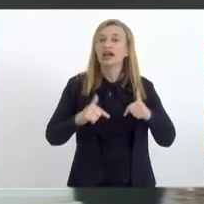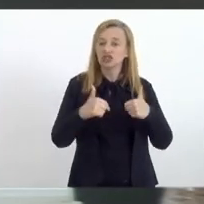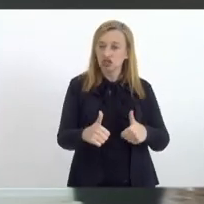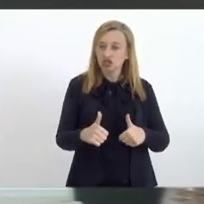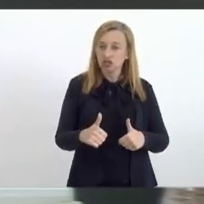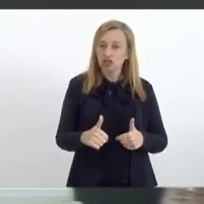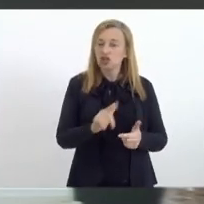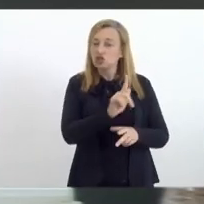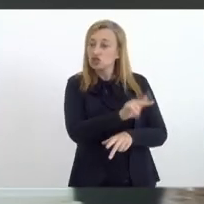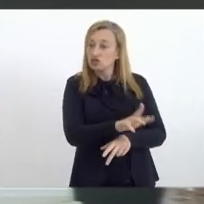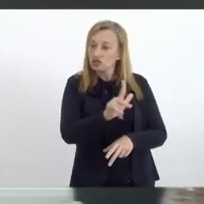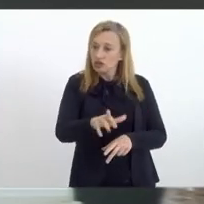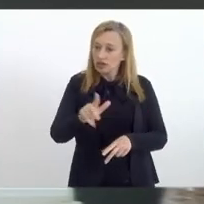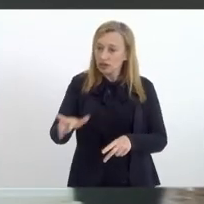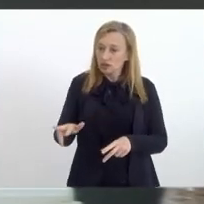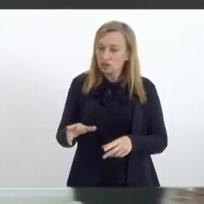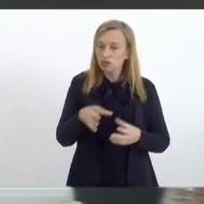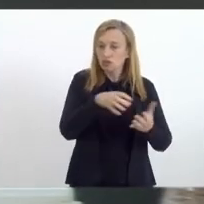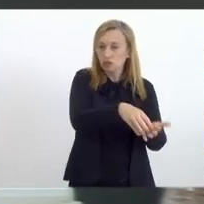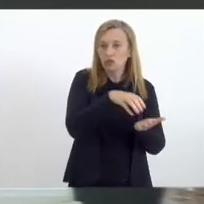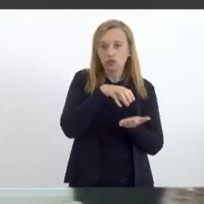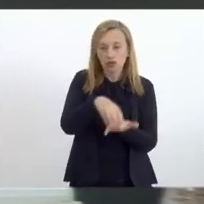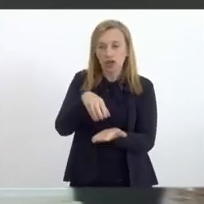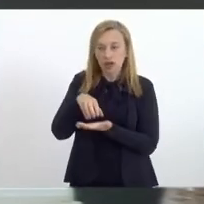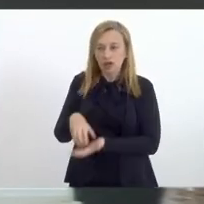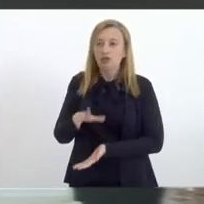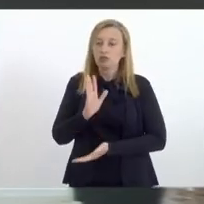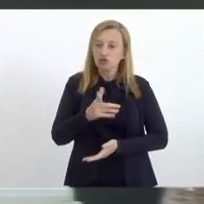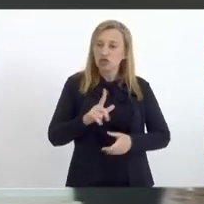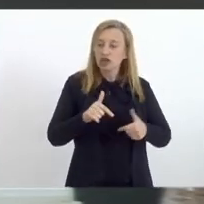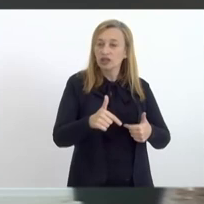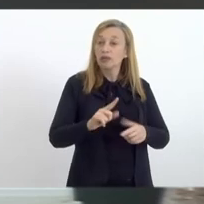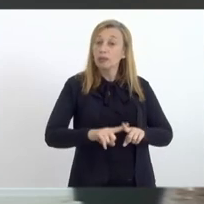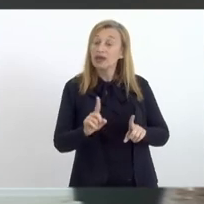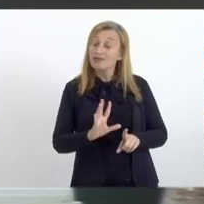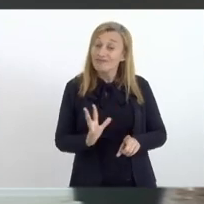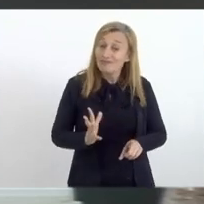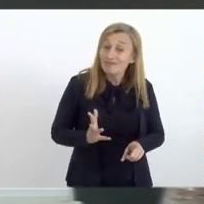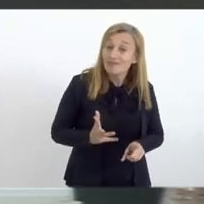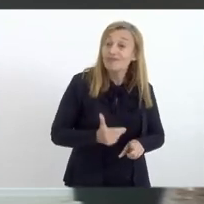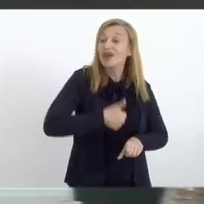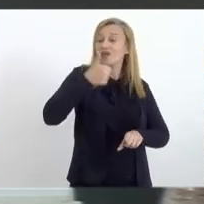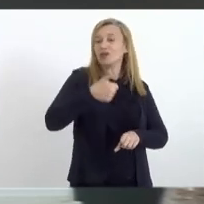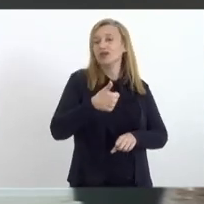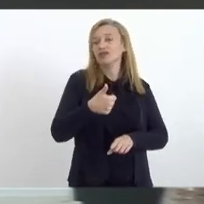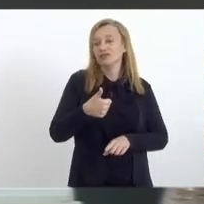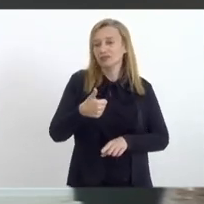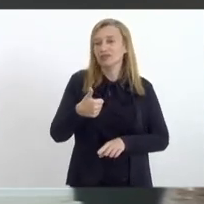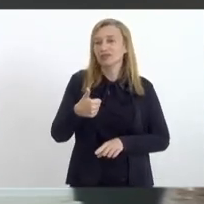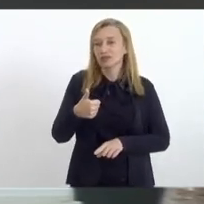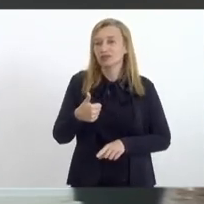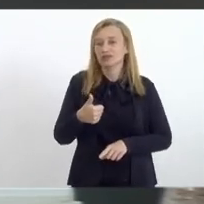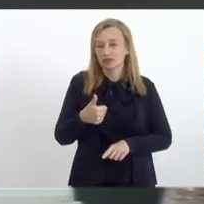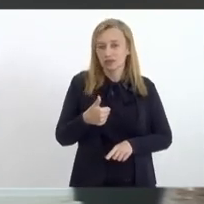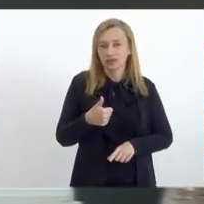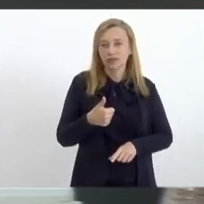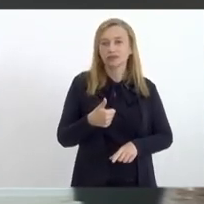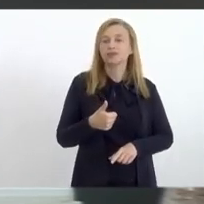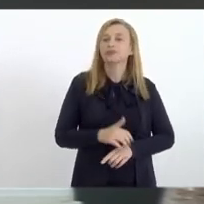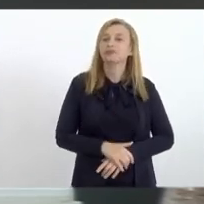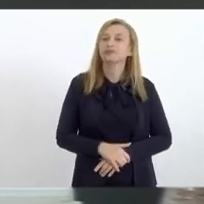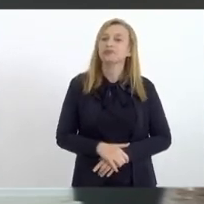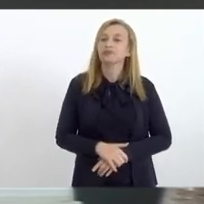em diversos órgãos, como já agem, mas melhorando essa tramitação da sessão ou da